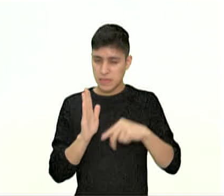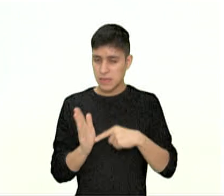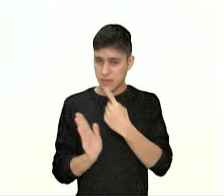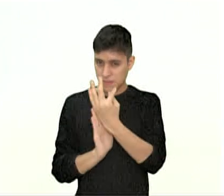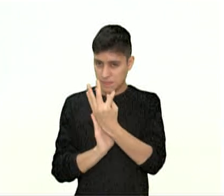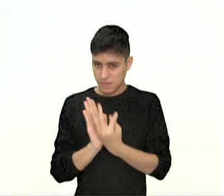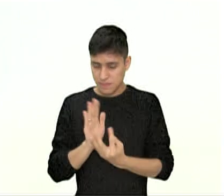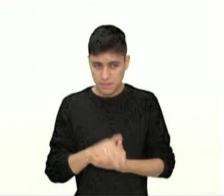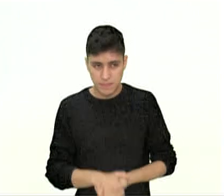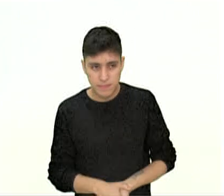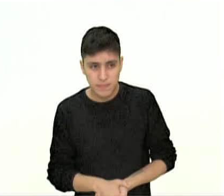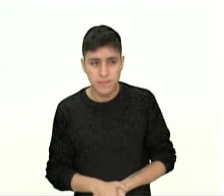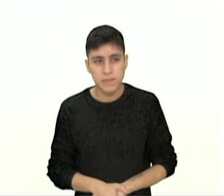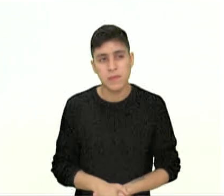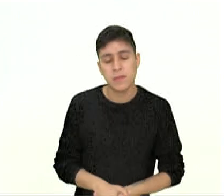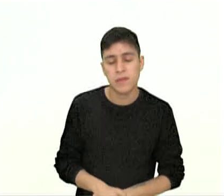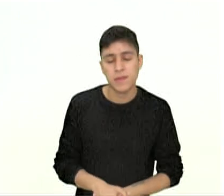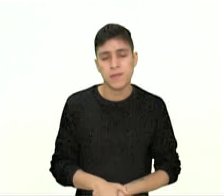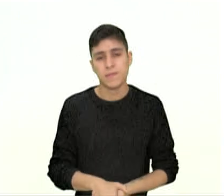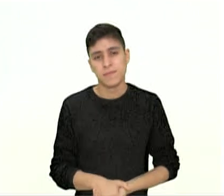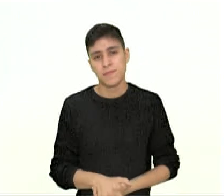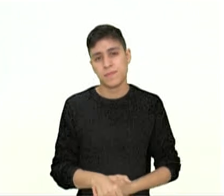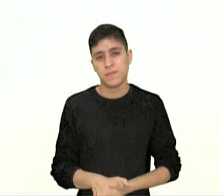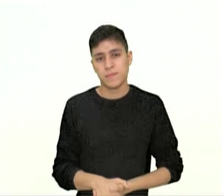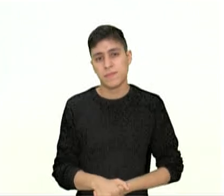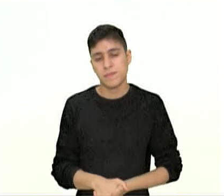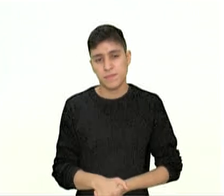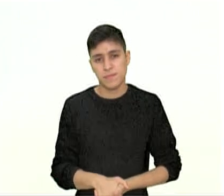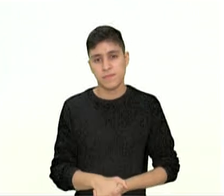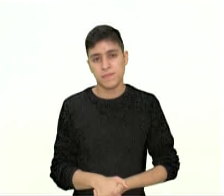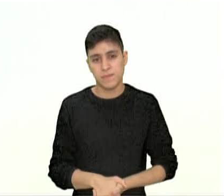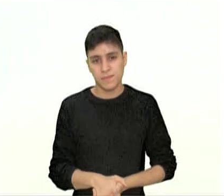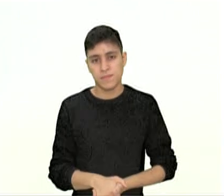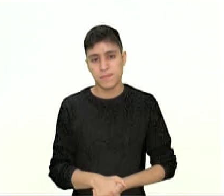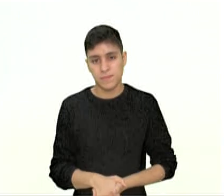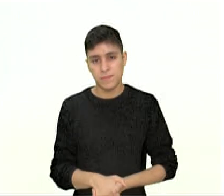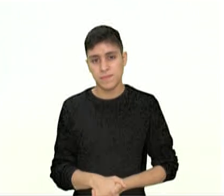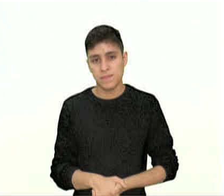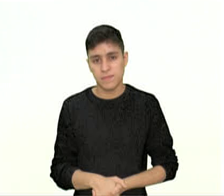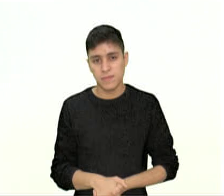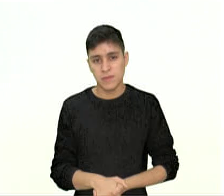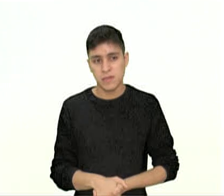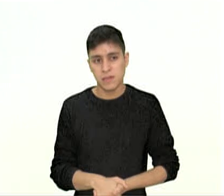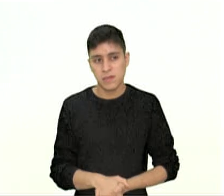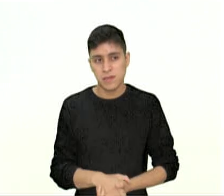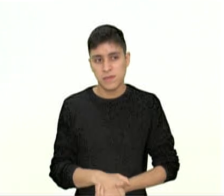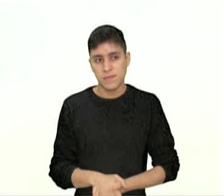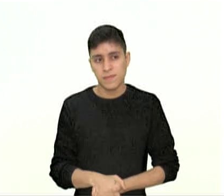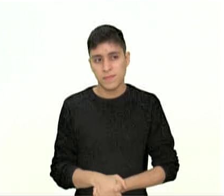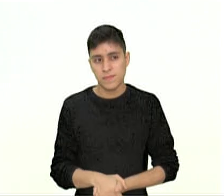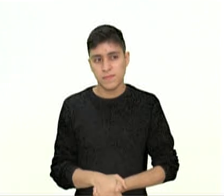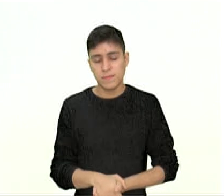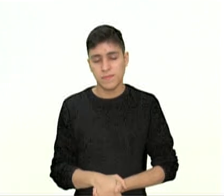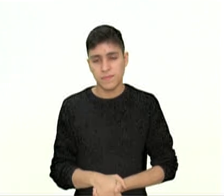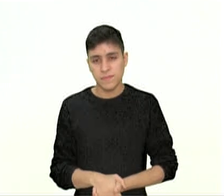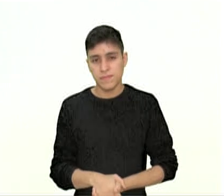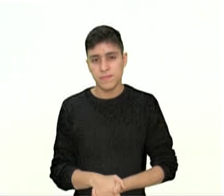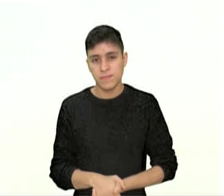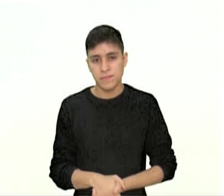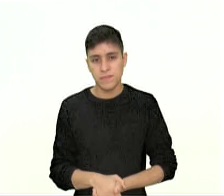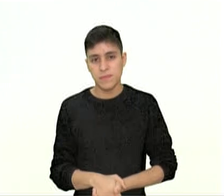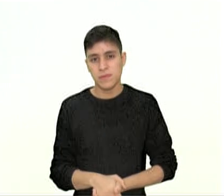aumento das inundações e o nível do mar, además de la inseguridad alimentaria,